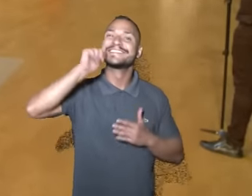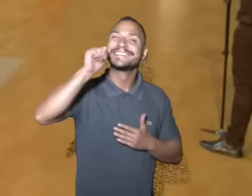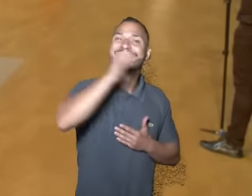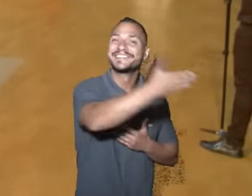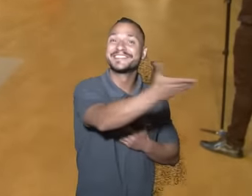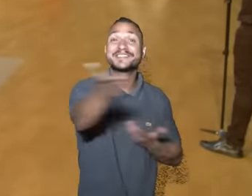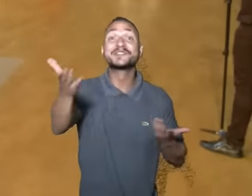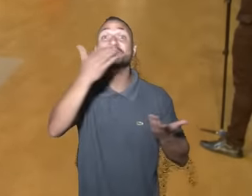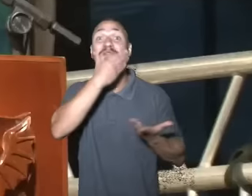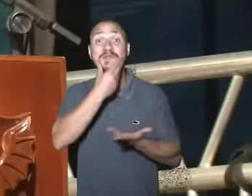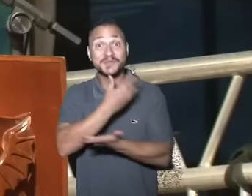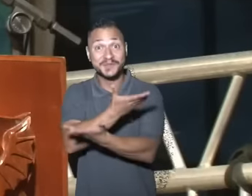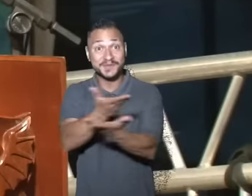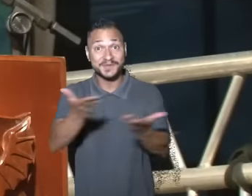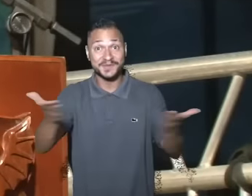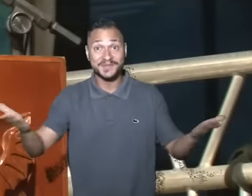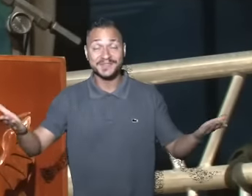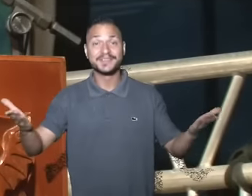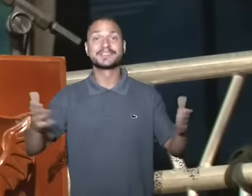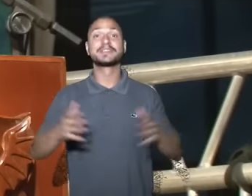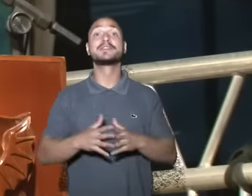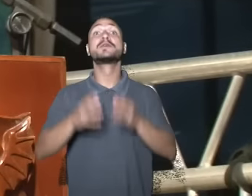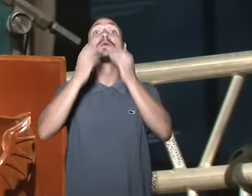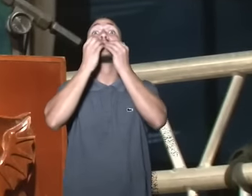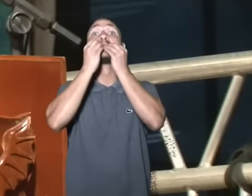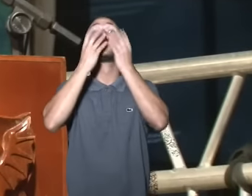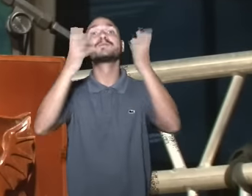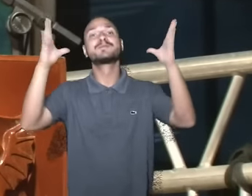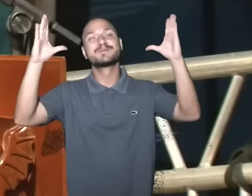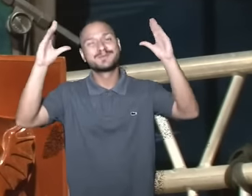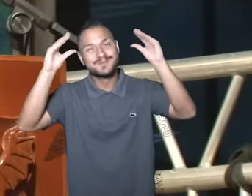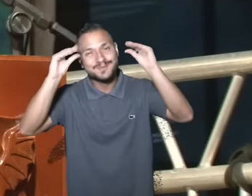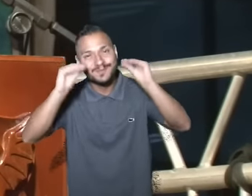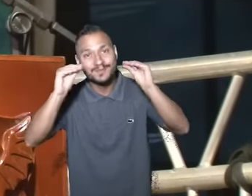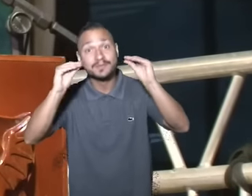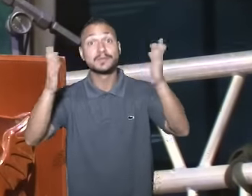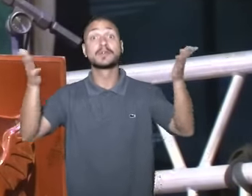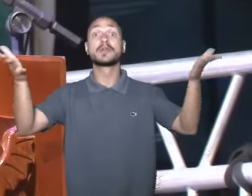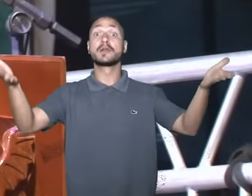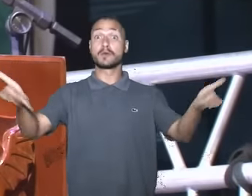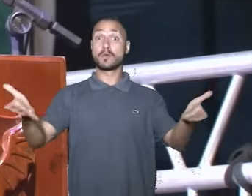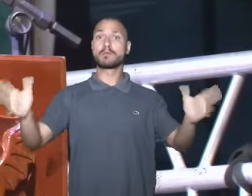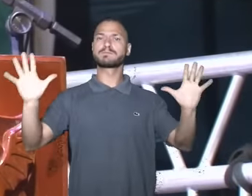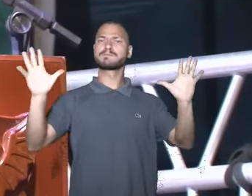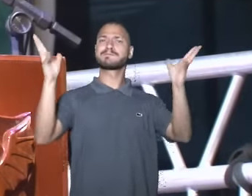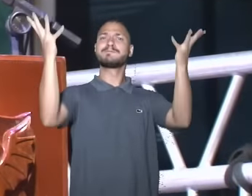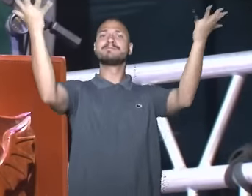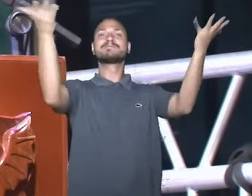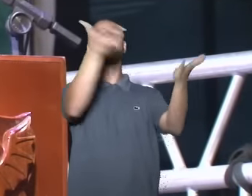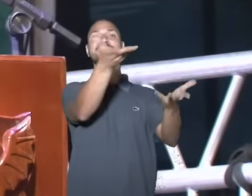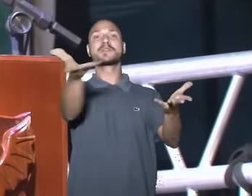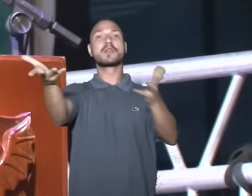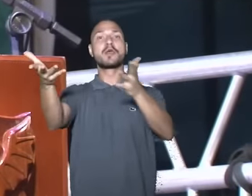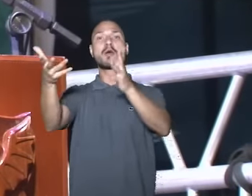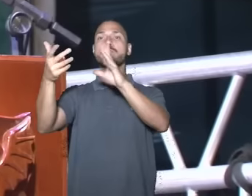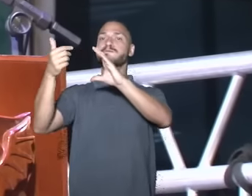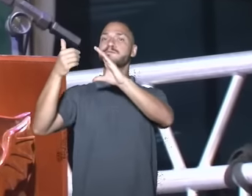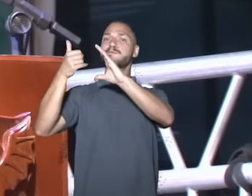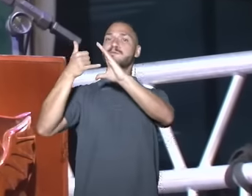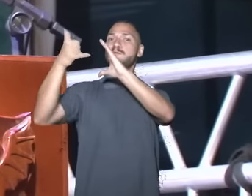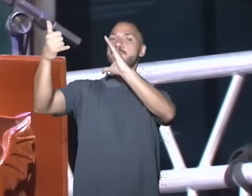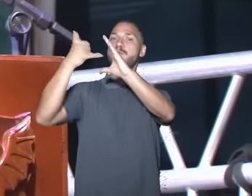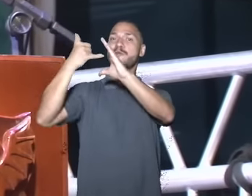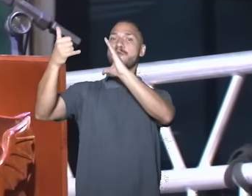Senhoras e senhores, boa noite. Esta cerimônia está sendo transmitida